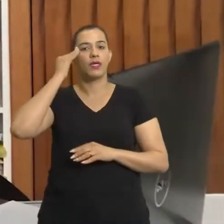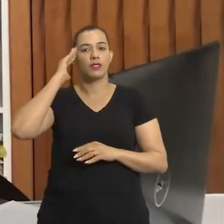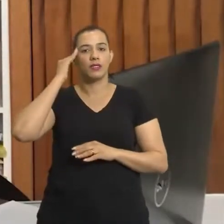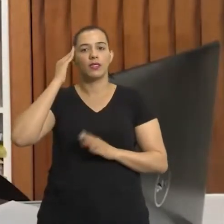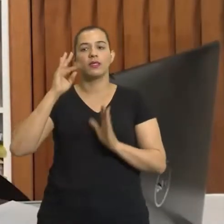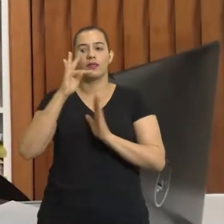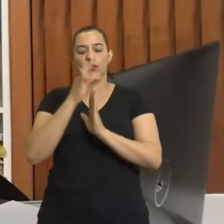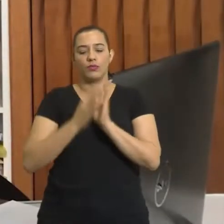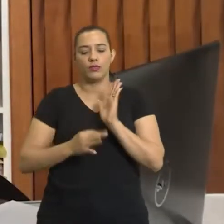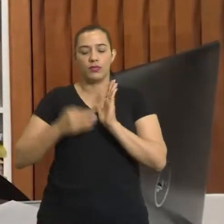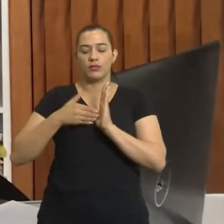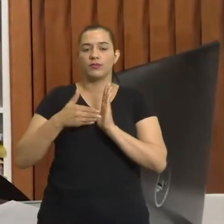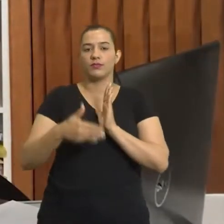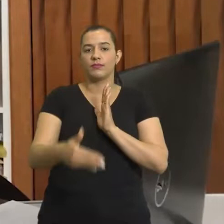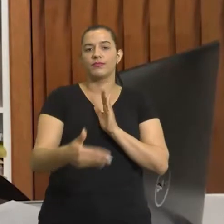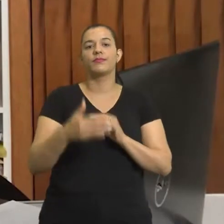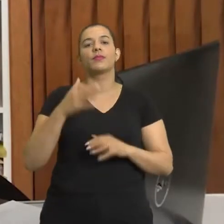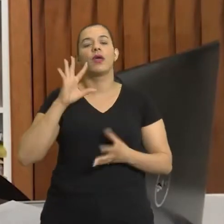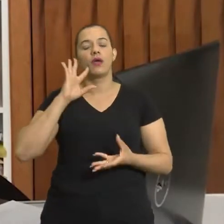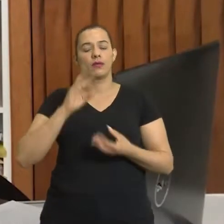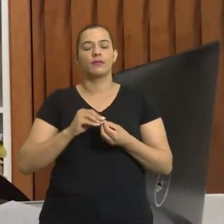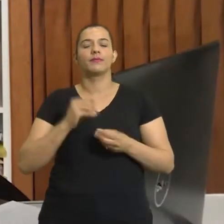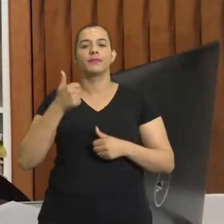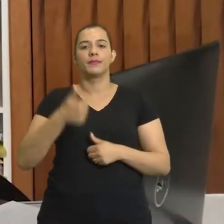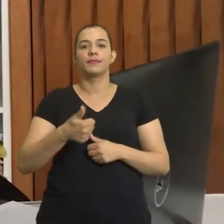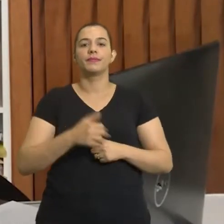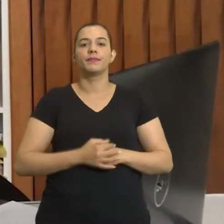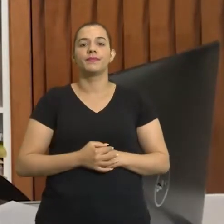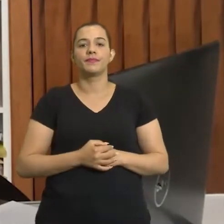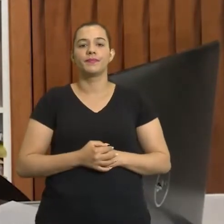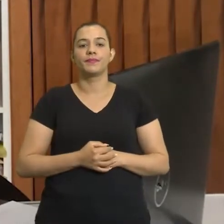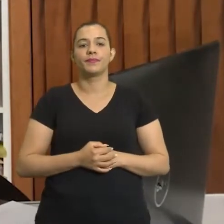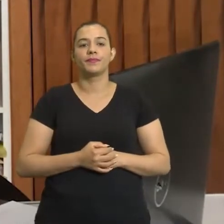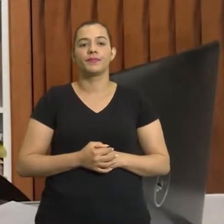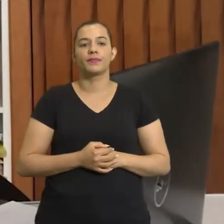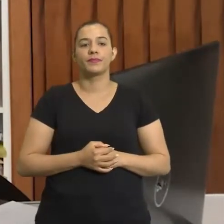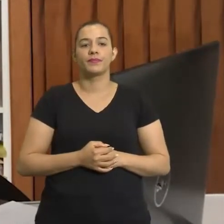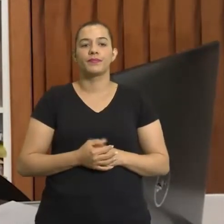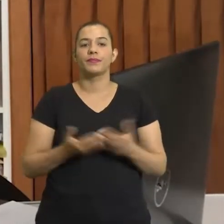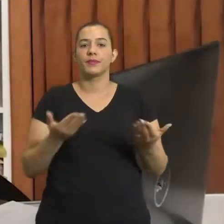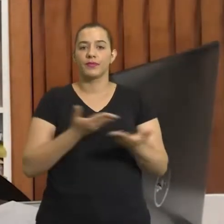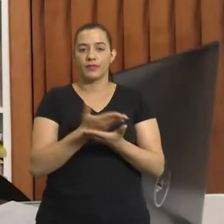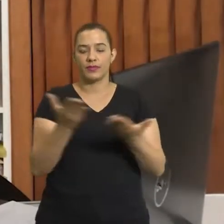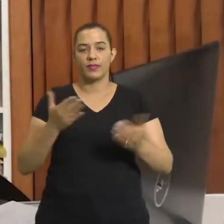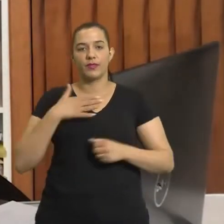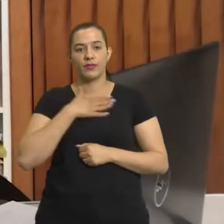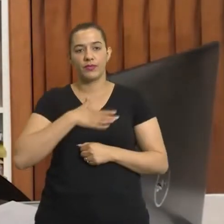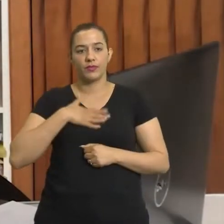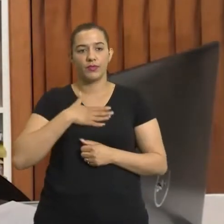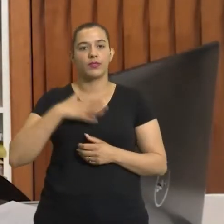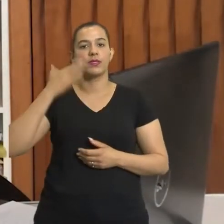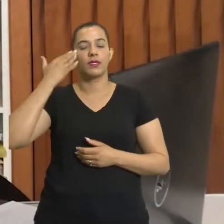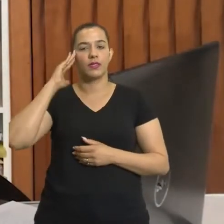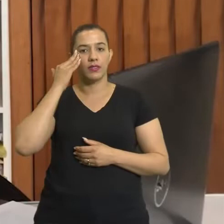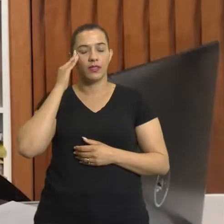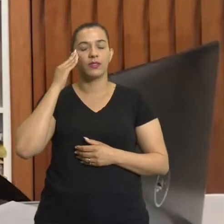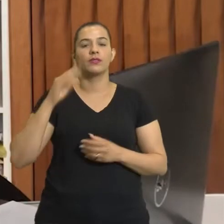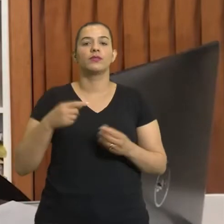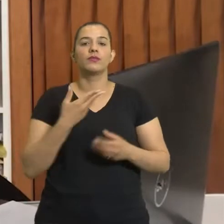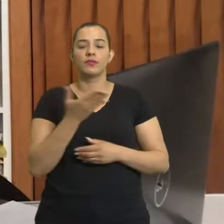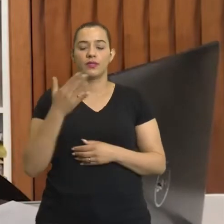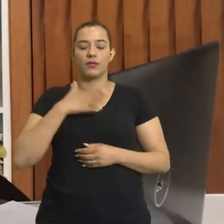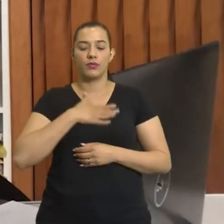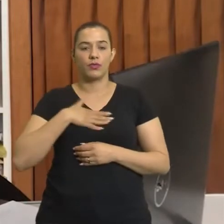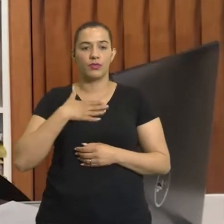consigo, a partir deles, compreender esse texto. Então é isso, pessoal. Espero que vocês tenham compreendido, espero que vocês tenham